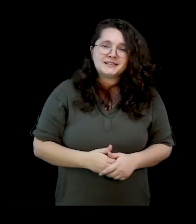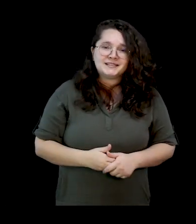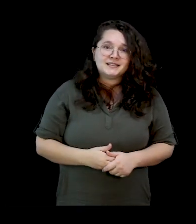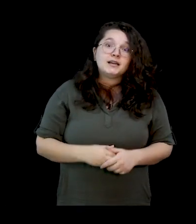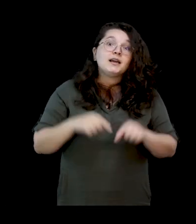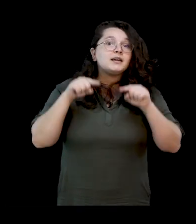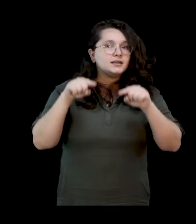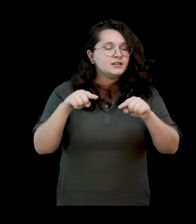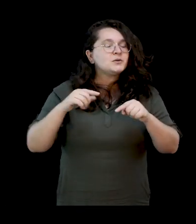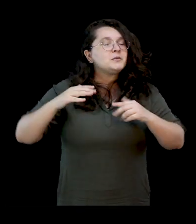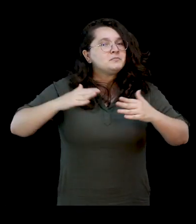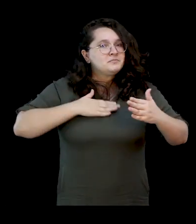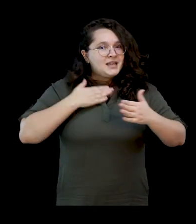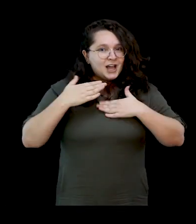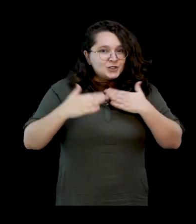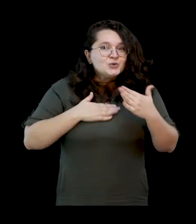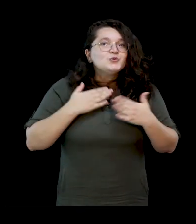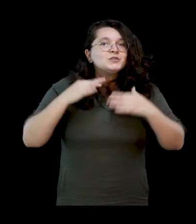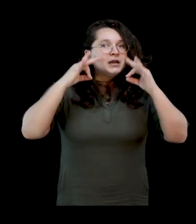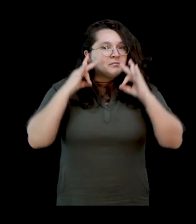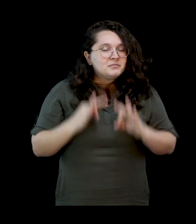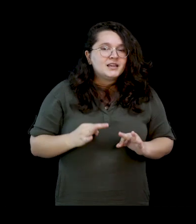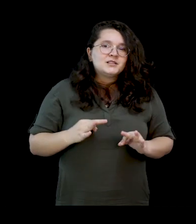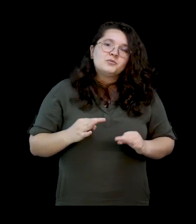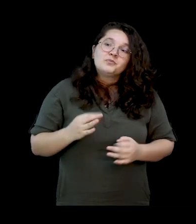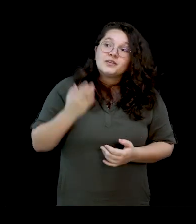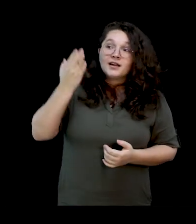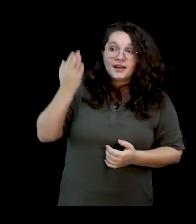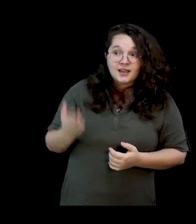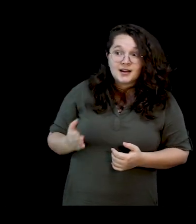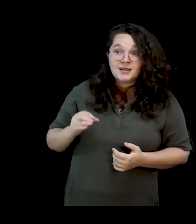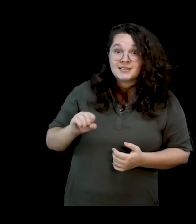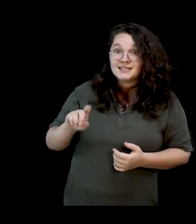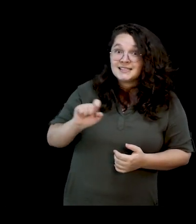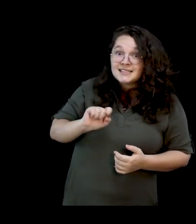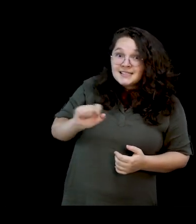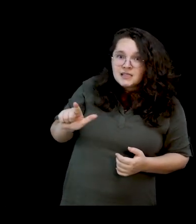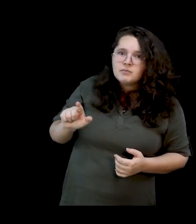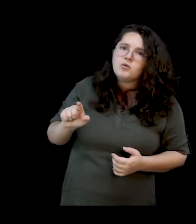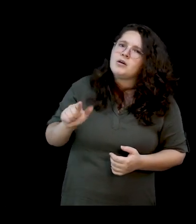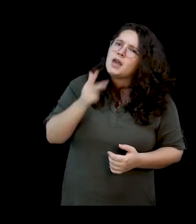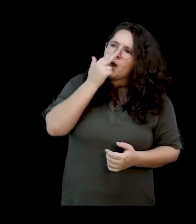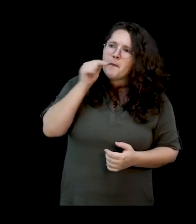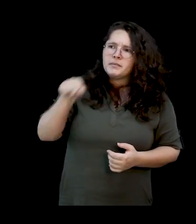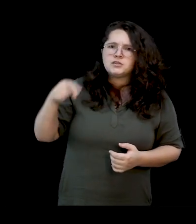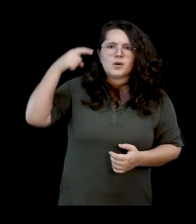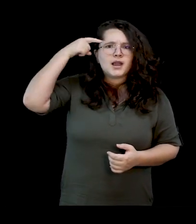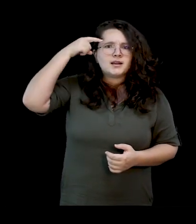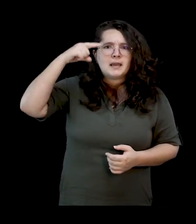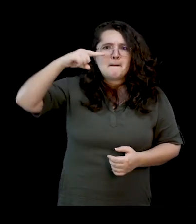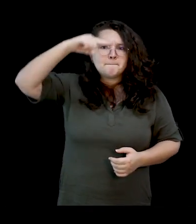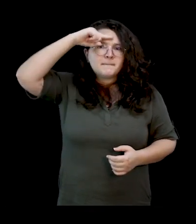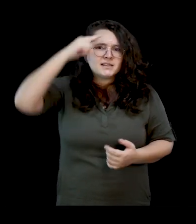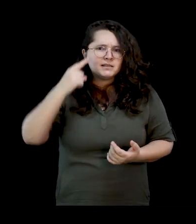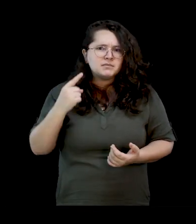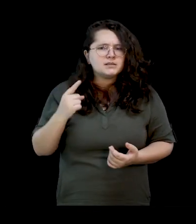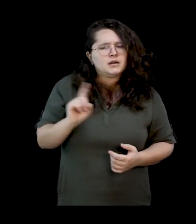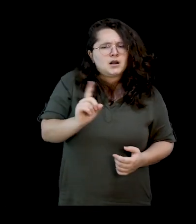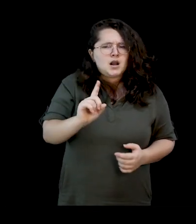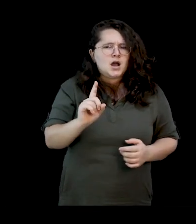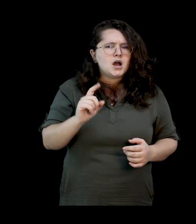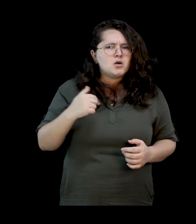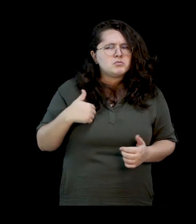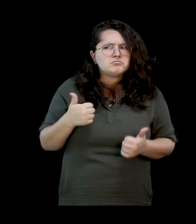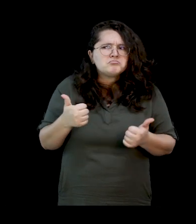previsão do Zimmel. Não acho que ele seja particularmente pessimista, absolutamente. Se há